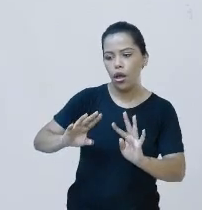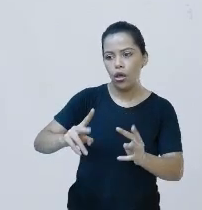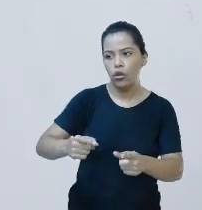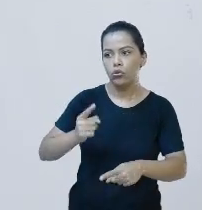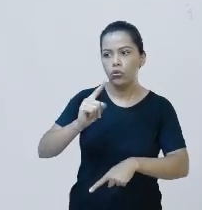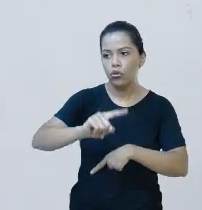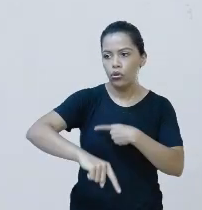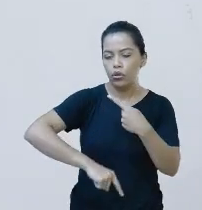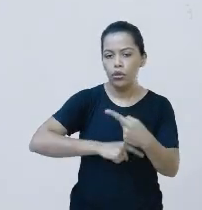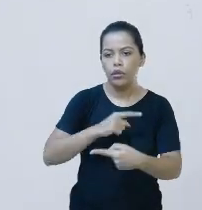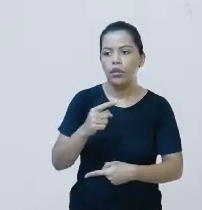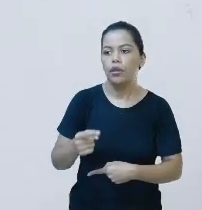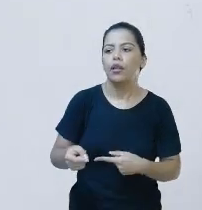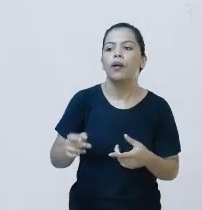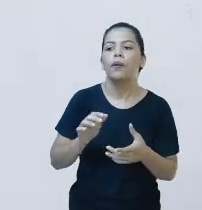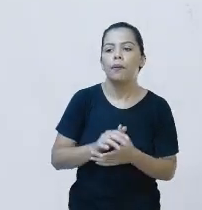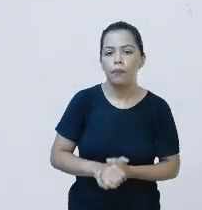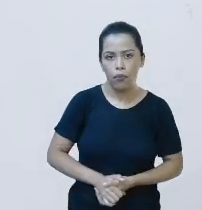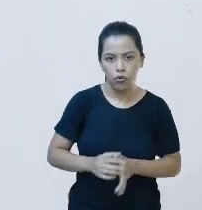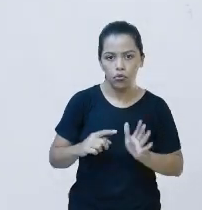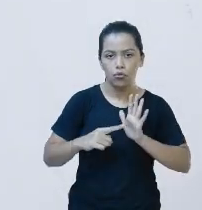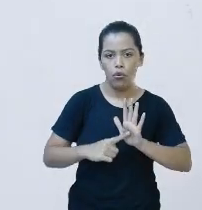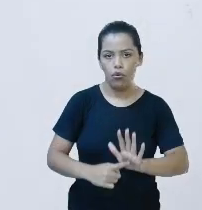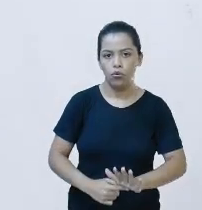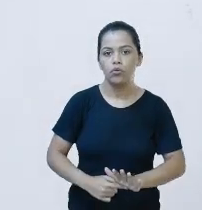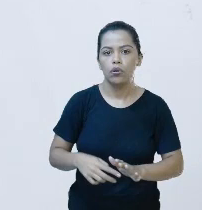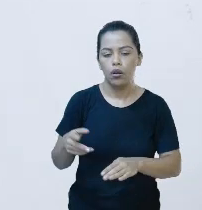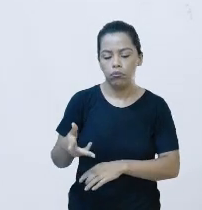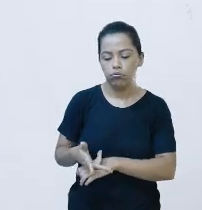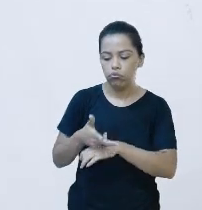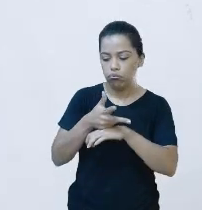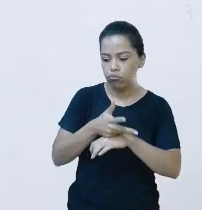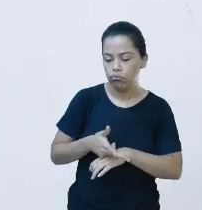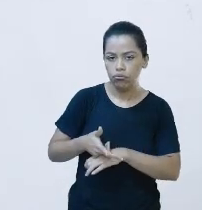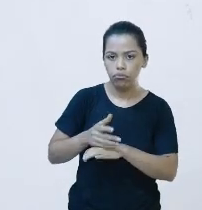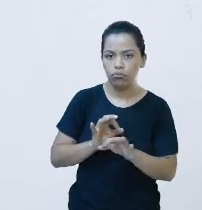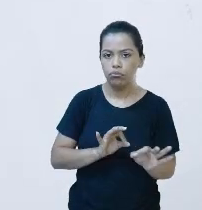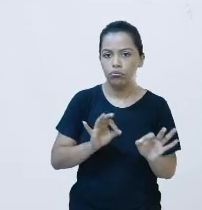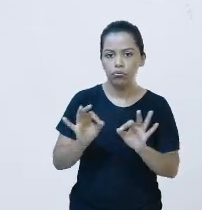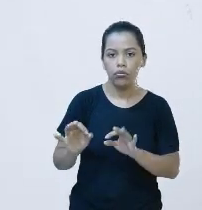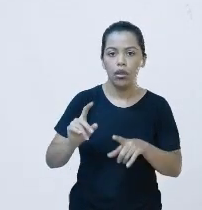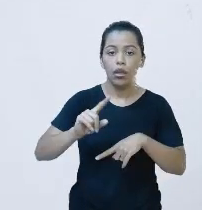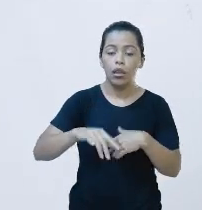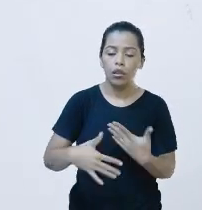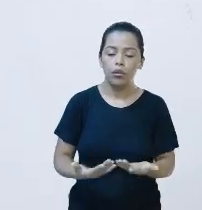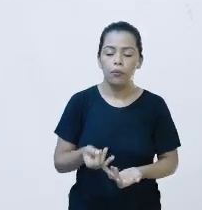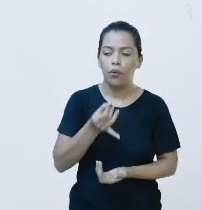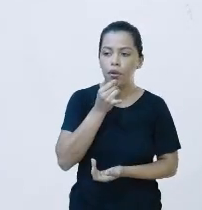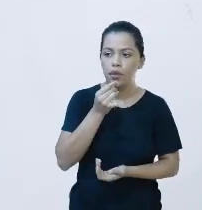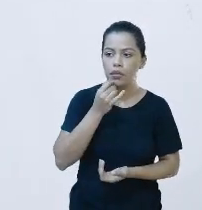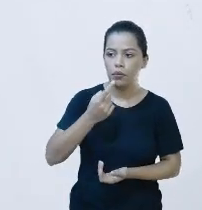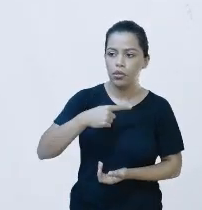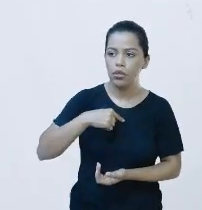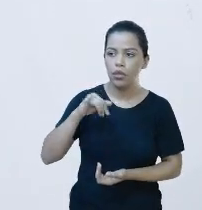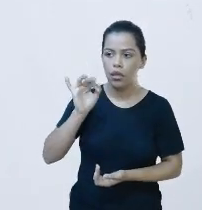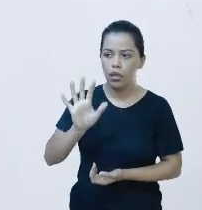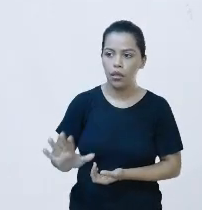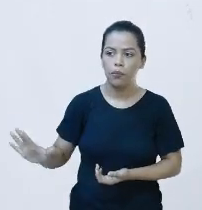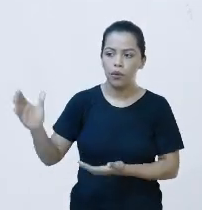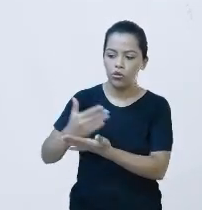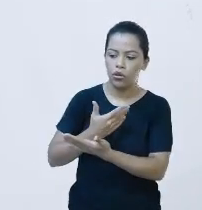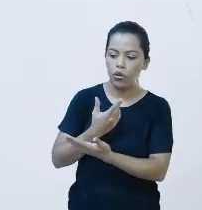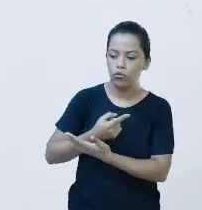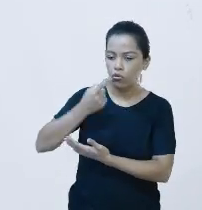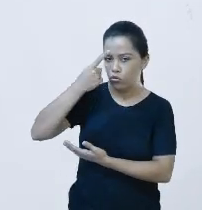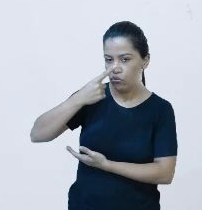assim ele poderá ser exibido. Por exemplo, nós temos aqui agora a imagem de alguns elefantes.